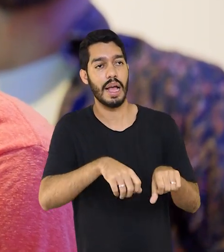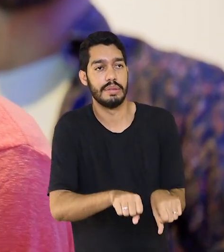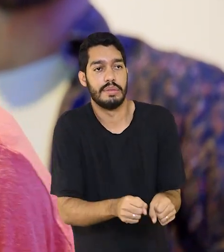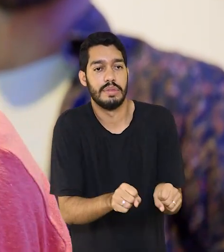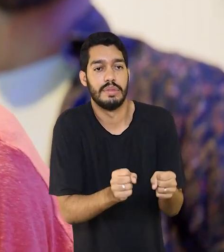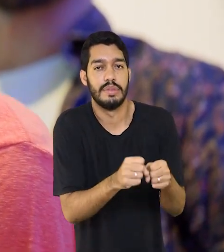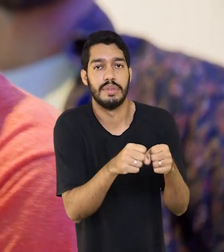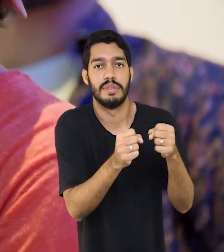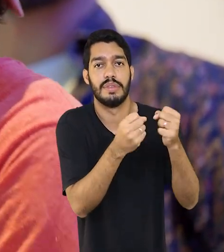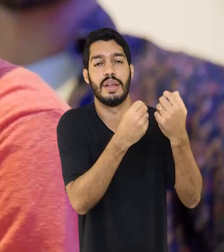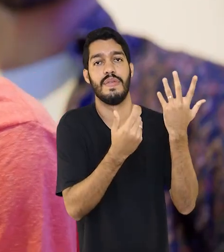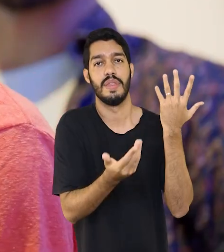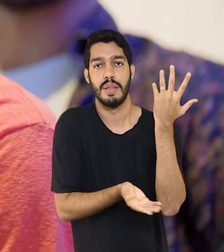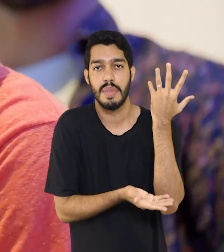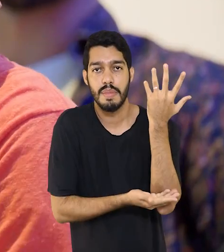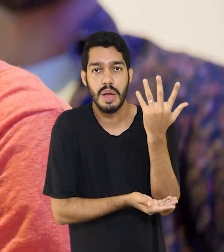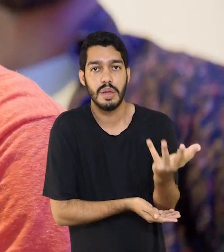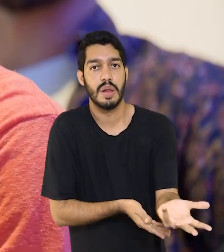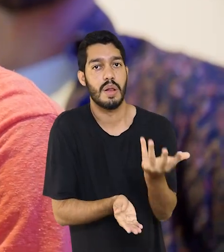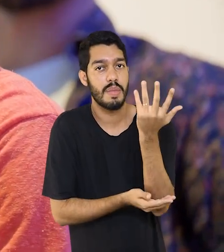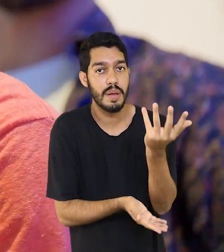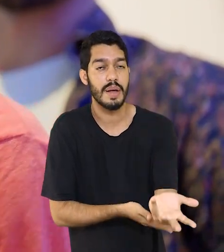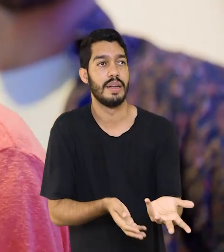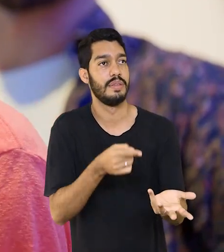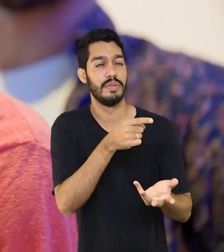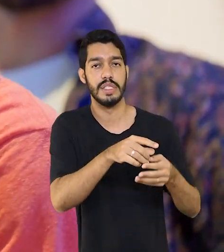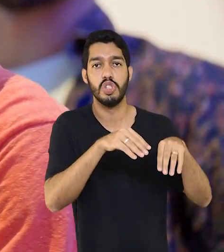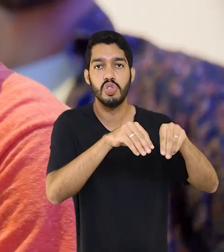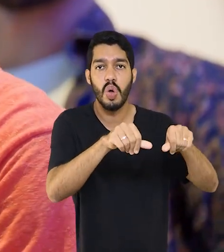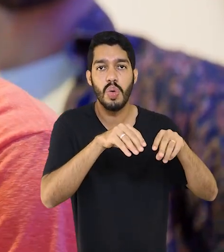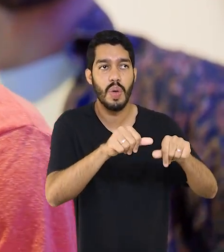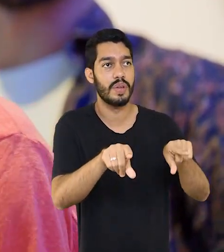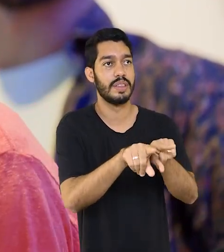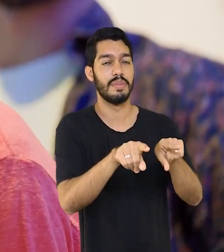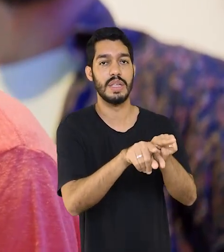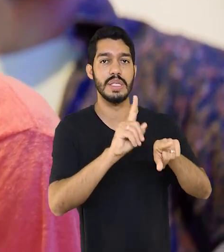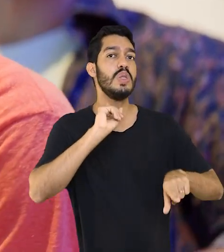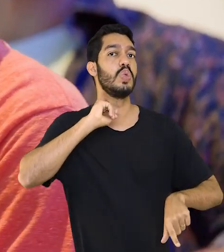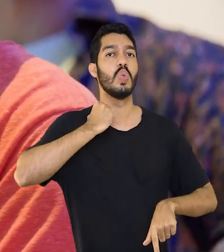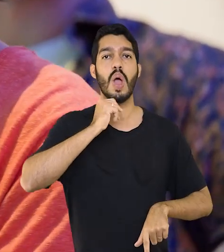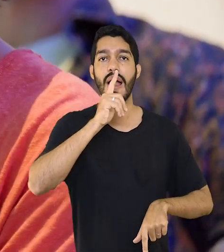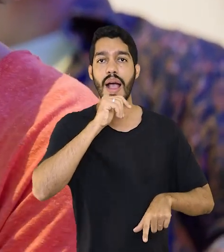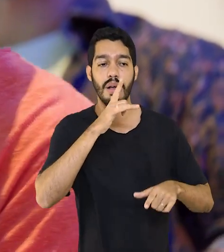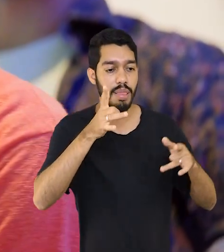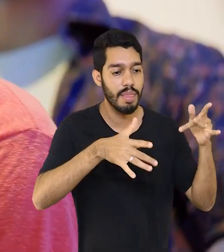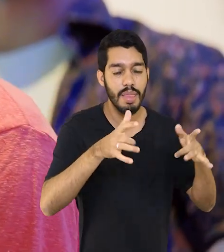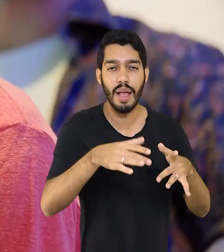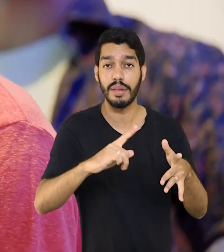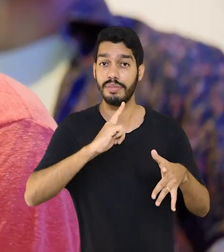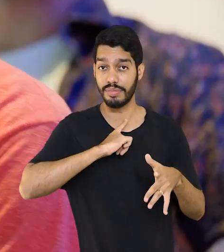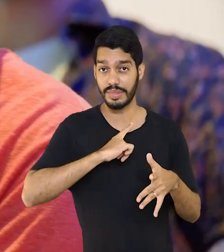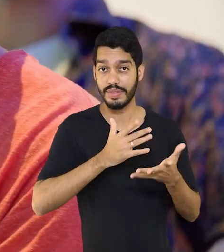degradação nesse sentido. Por exemplo, desmatamento, a degradação do solo, da poluição da água. Então, tudo isso também